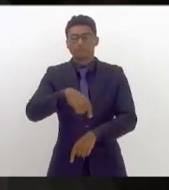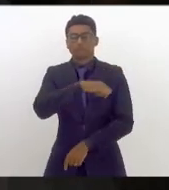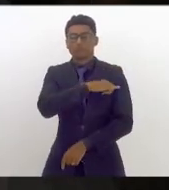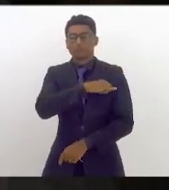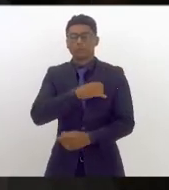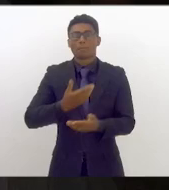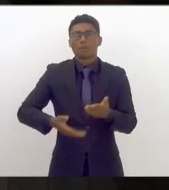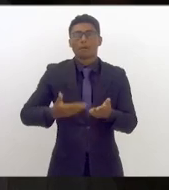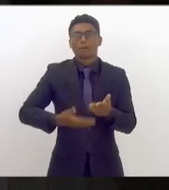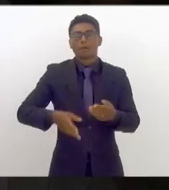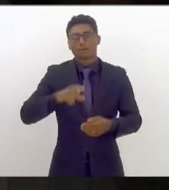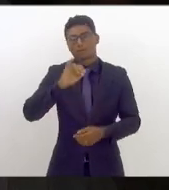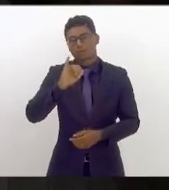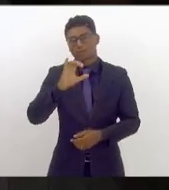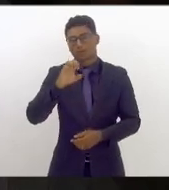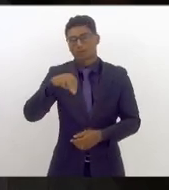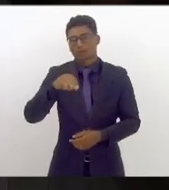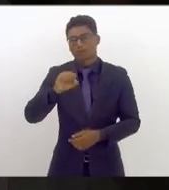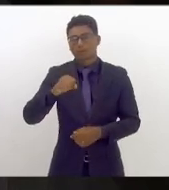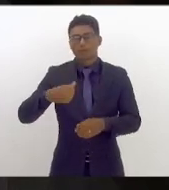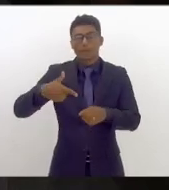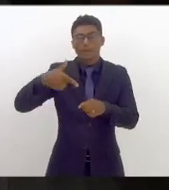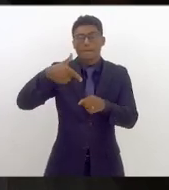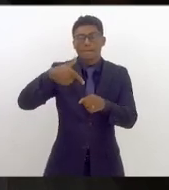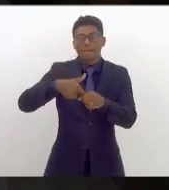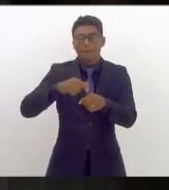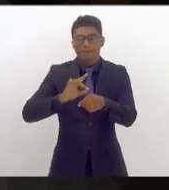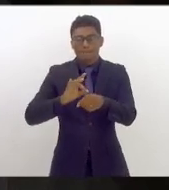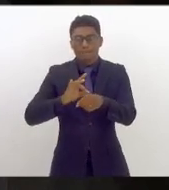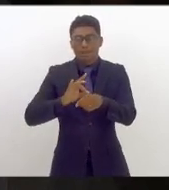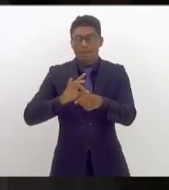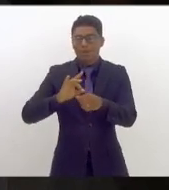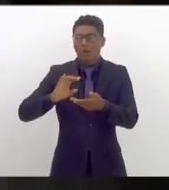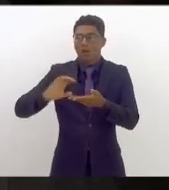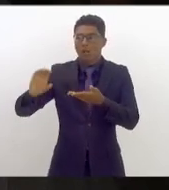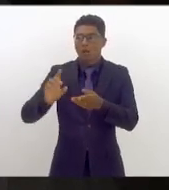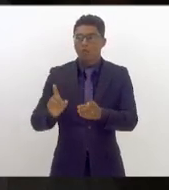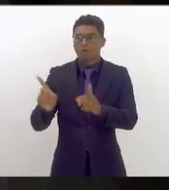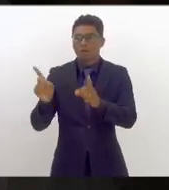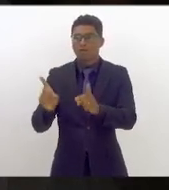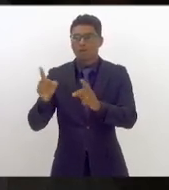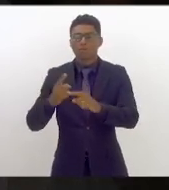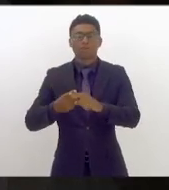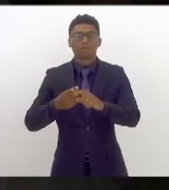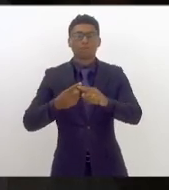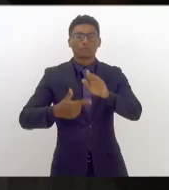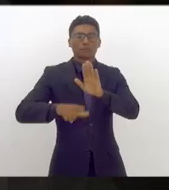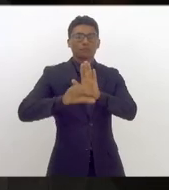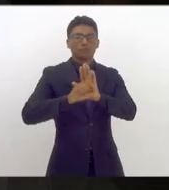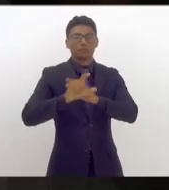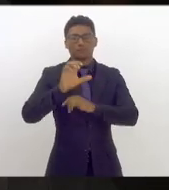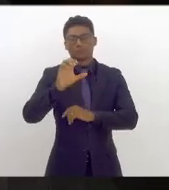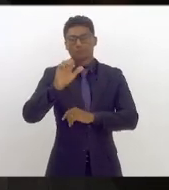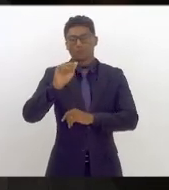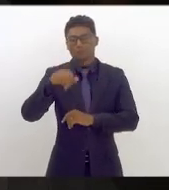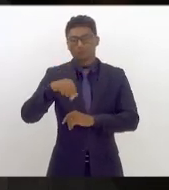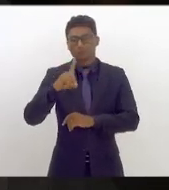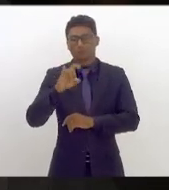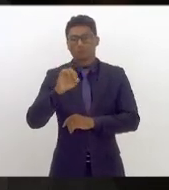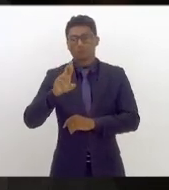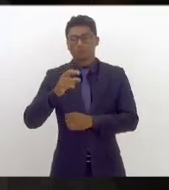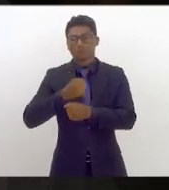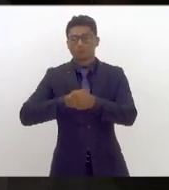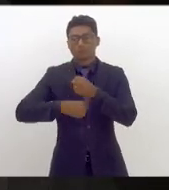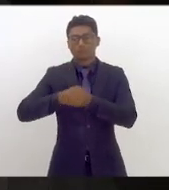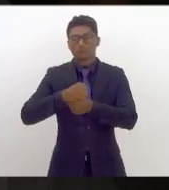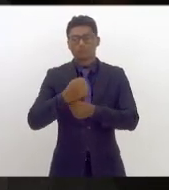ICMS na exportação do petróleo pela malfadada Lei Candir de 96.